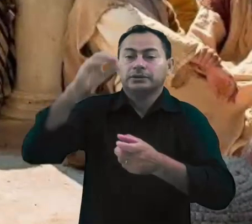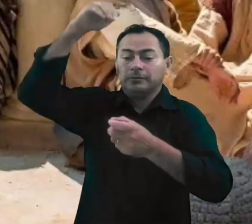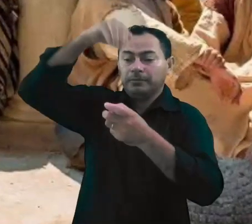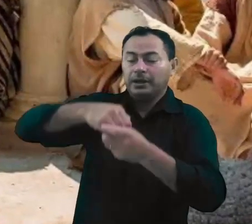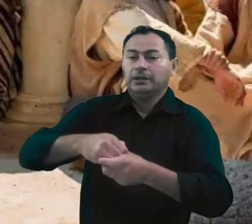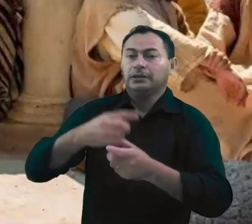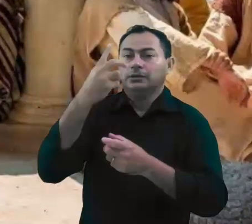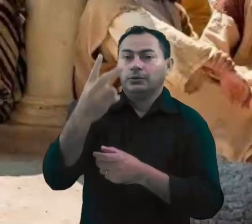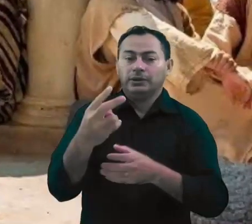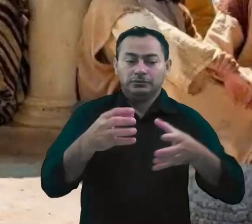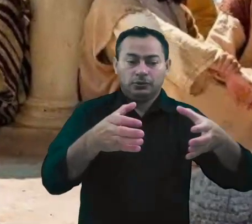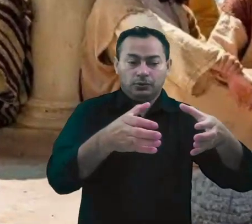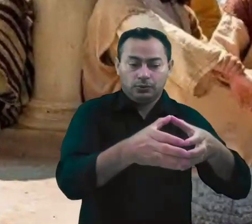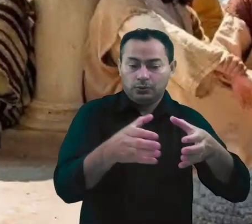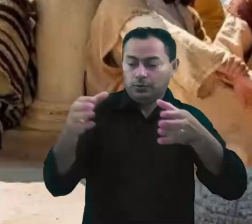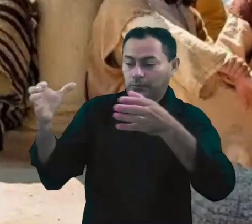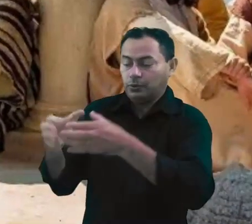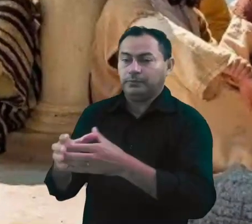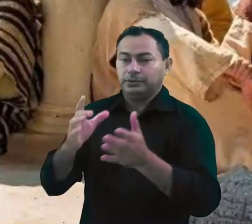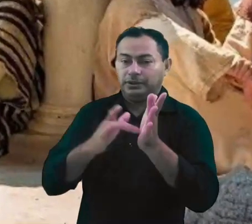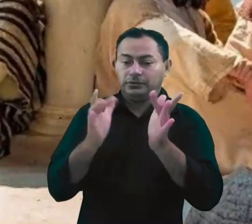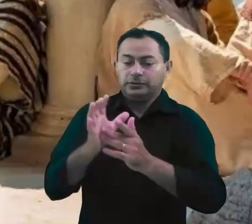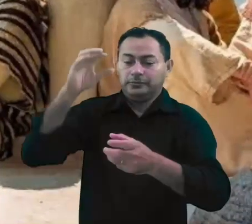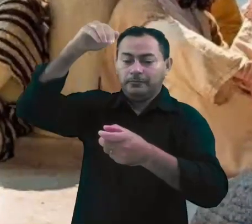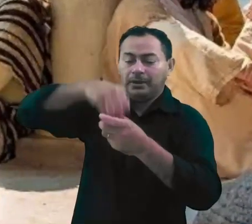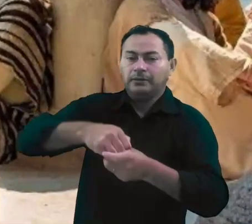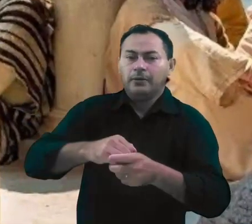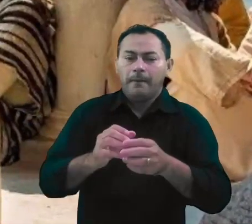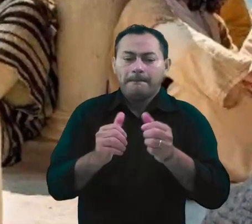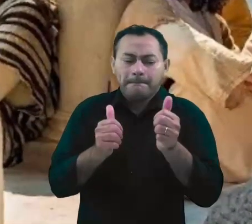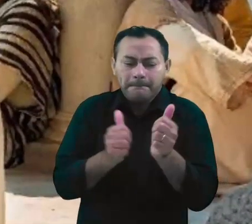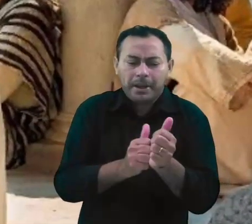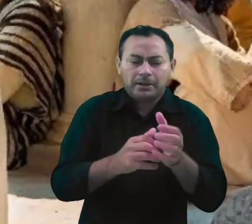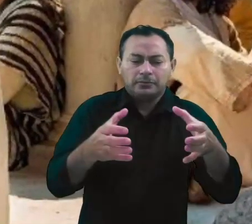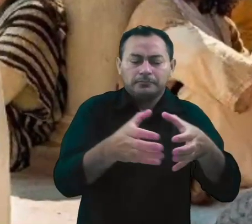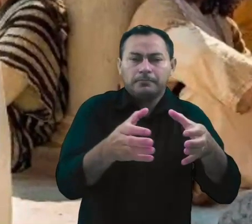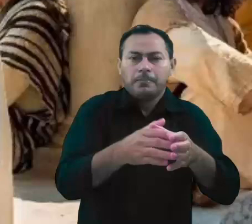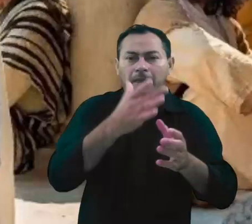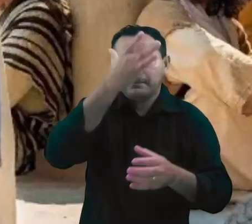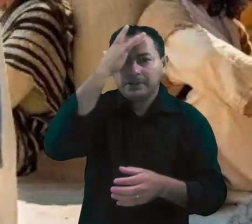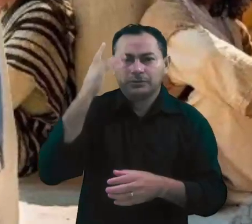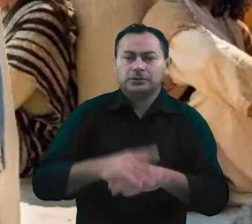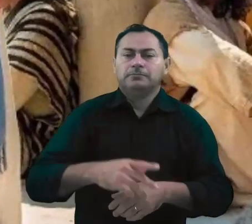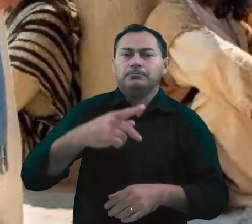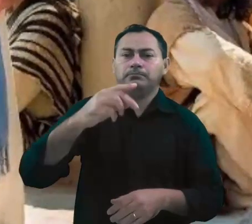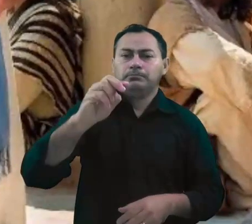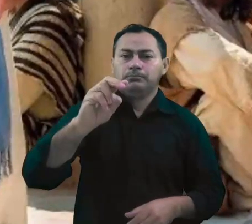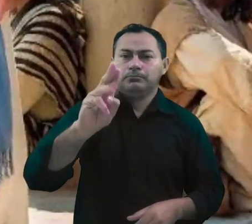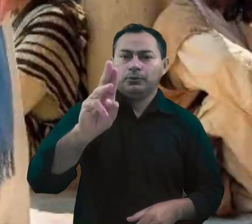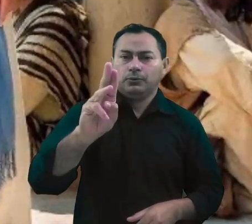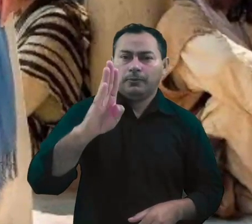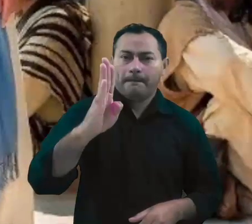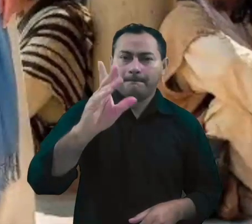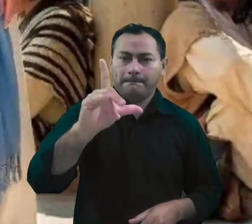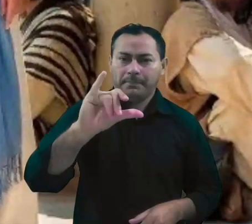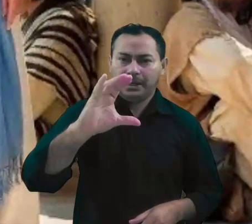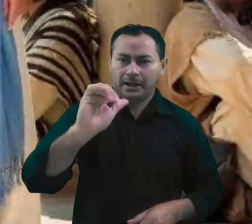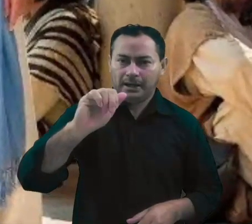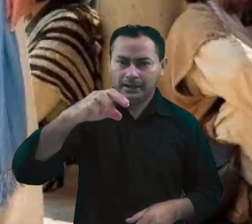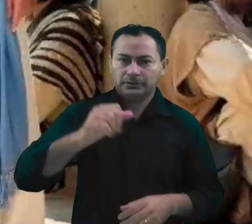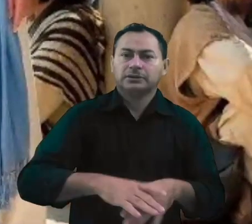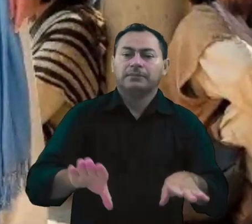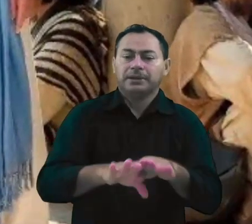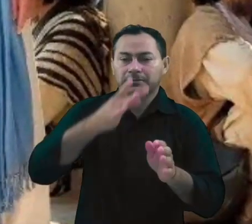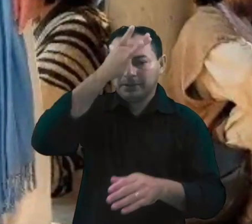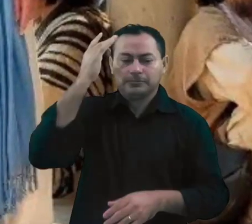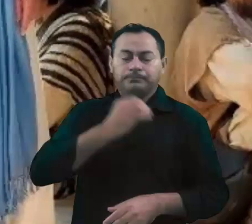de dois círculos concêntricos. O primeiro círculo, mais próximo de Jesus, era formado pelos publicanos e pecadores que